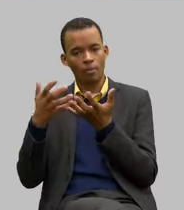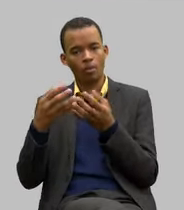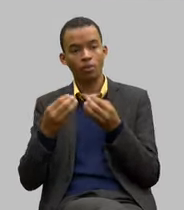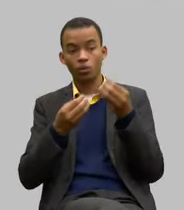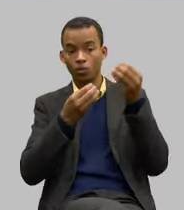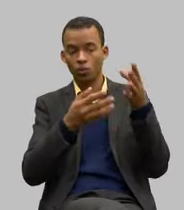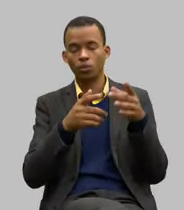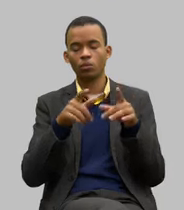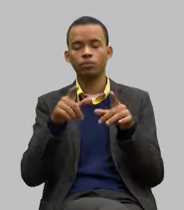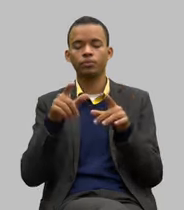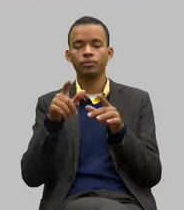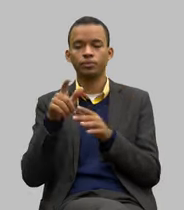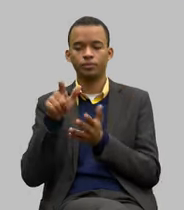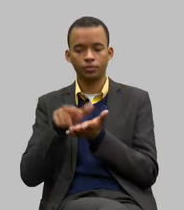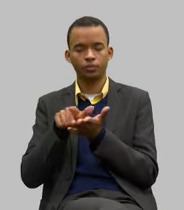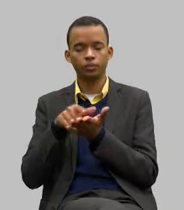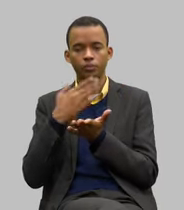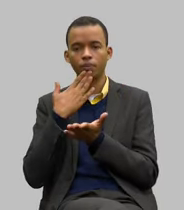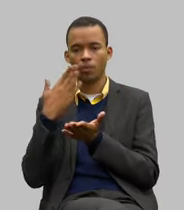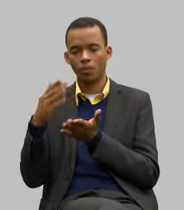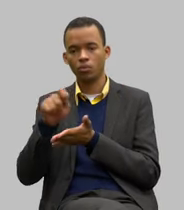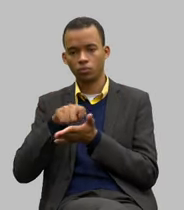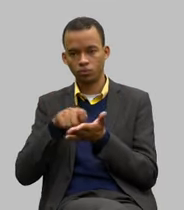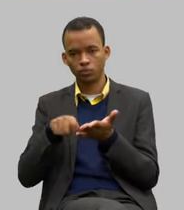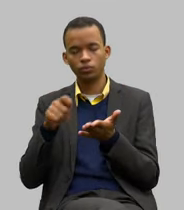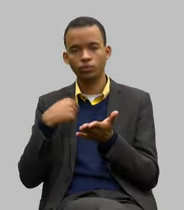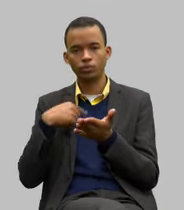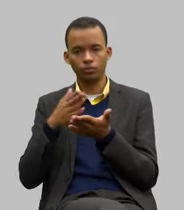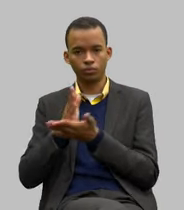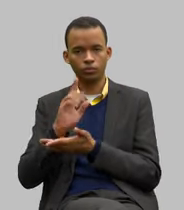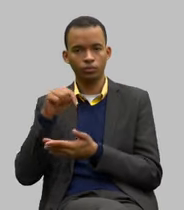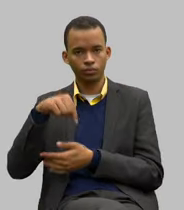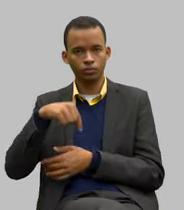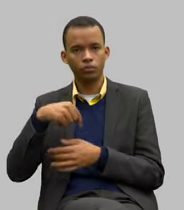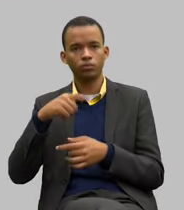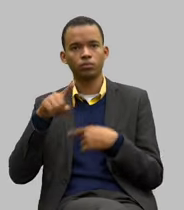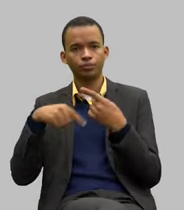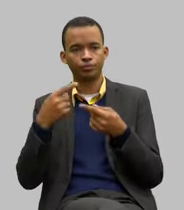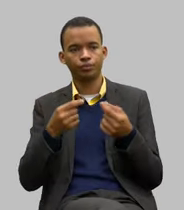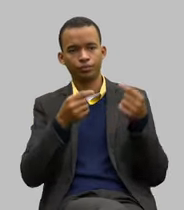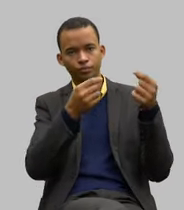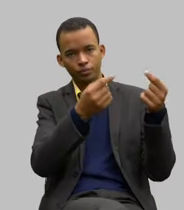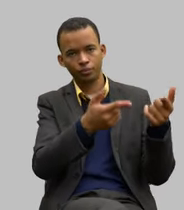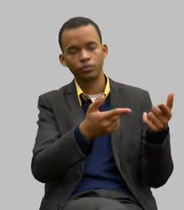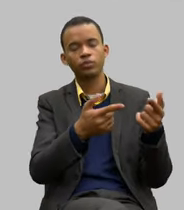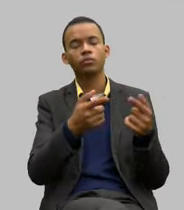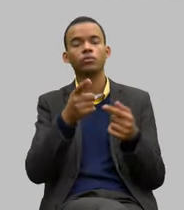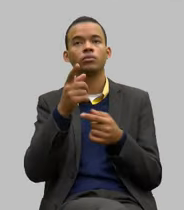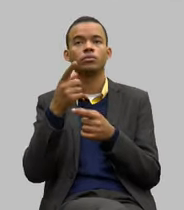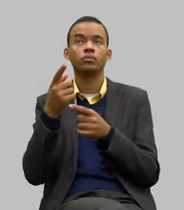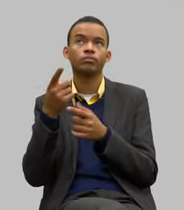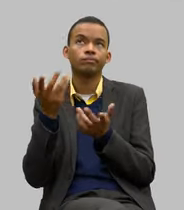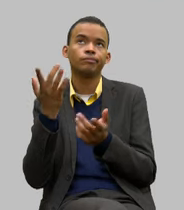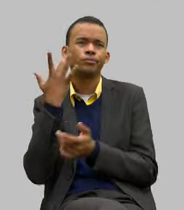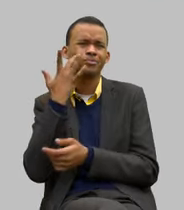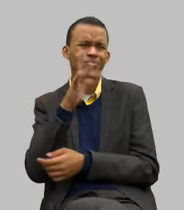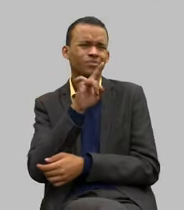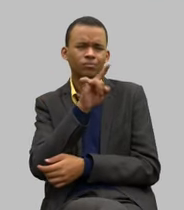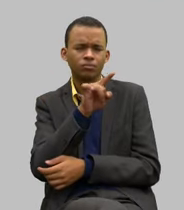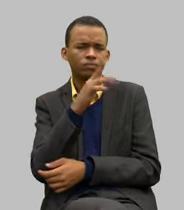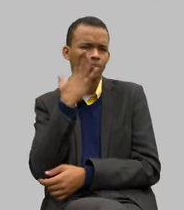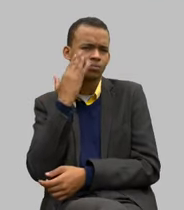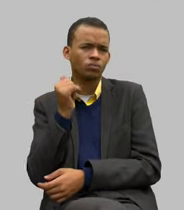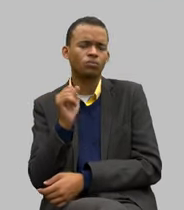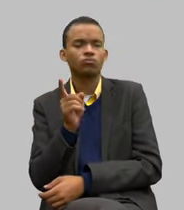aprovei aqui parantes eh nós tivemos um episódio não sei se secretado tomou conhecimento